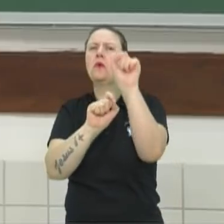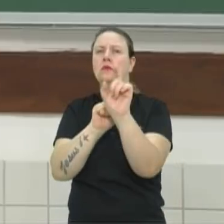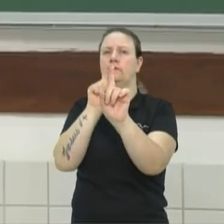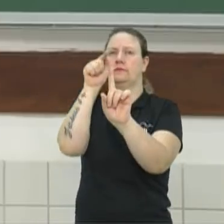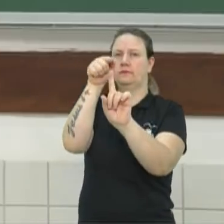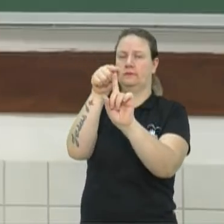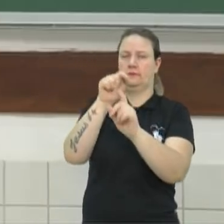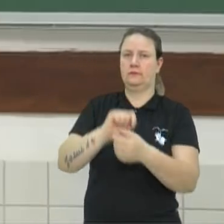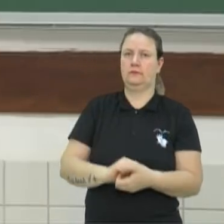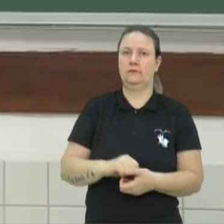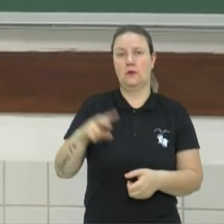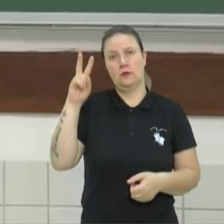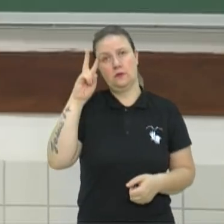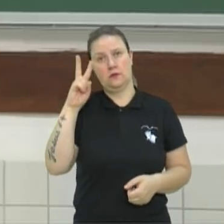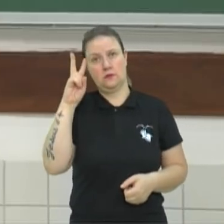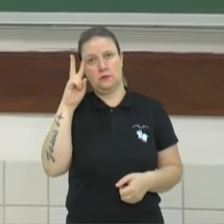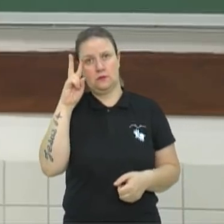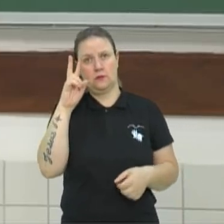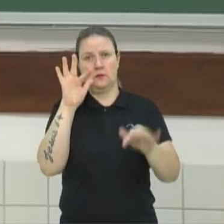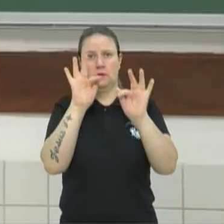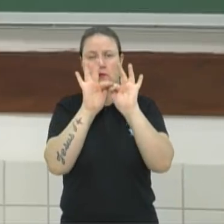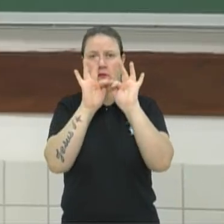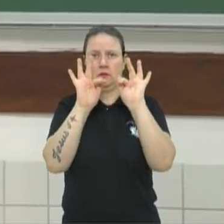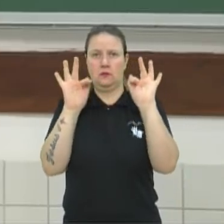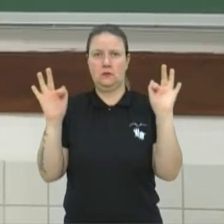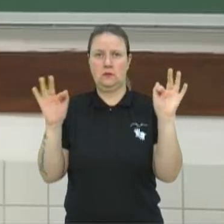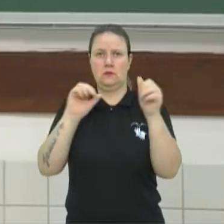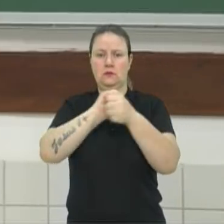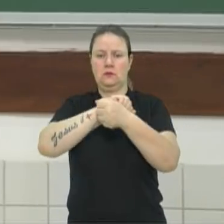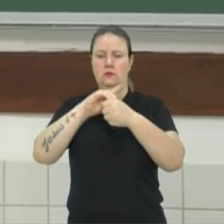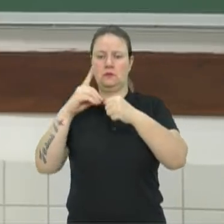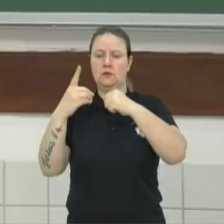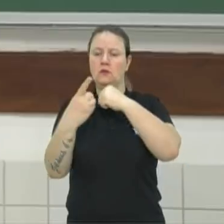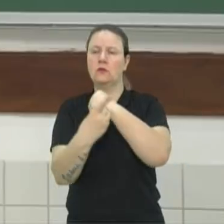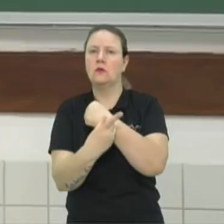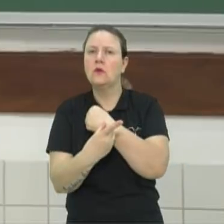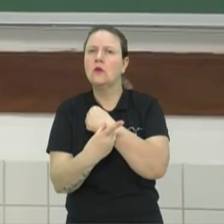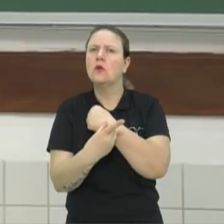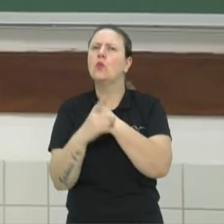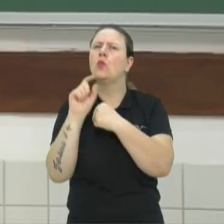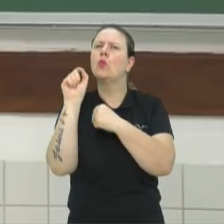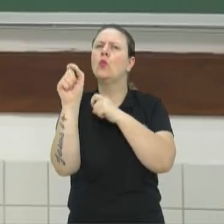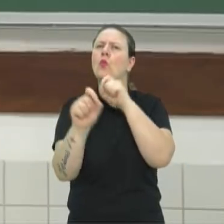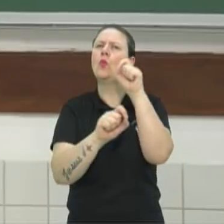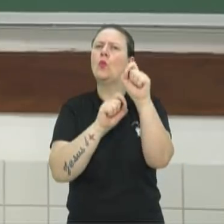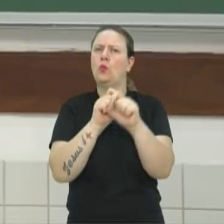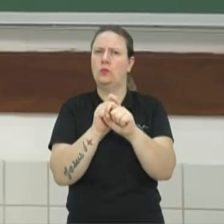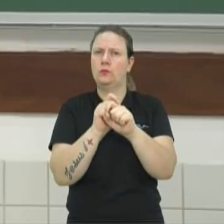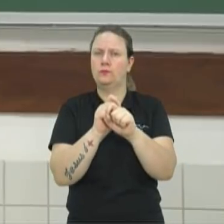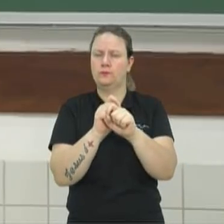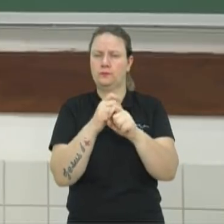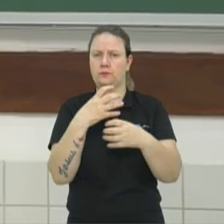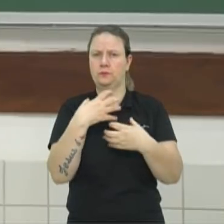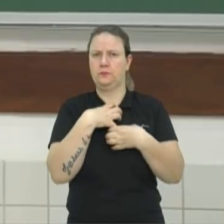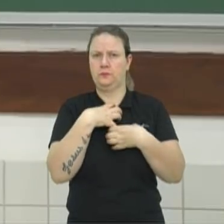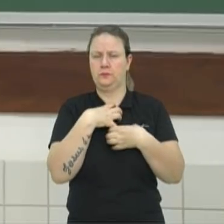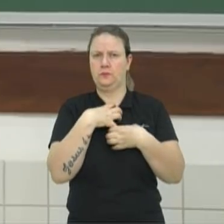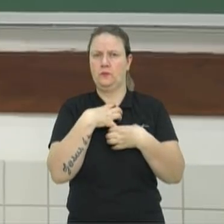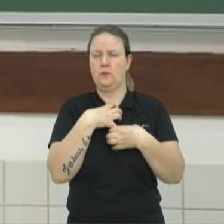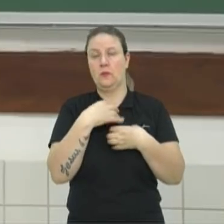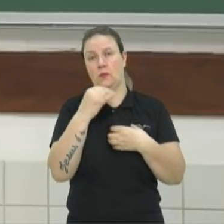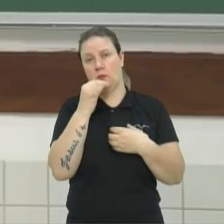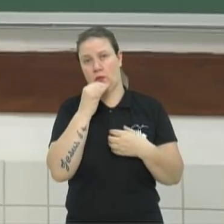Lembrando que as orações subordinadas adverbiais, elas são pontuadas da seguinte forma. Quando